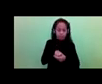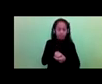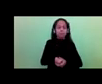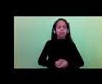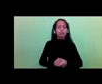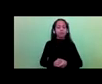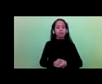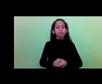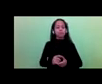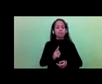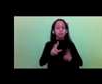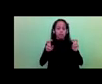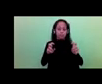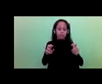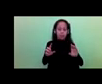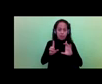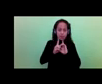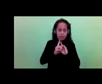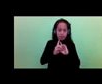Participação e democracia